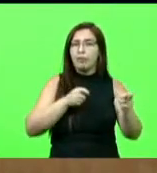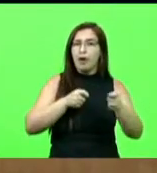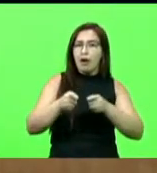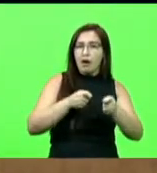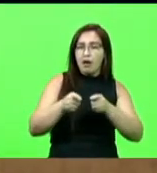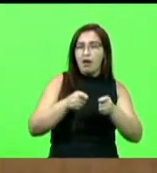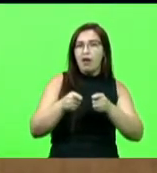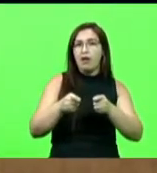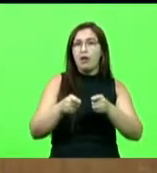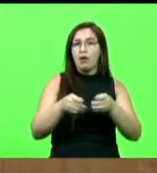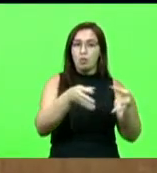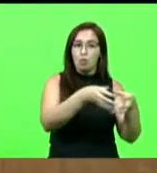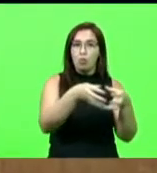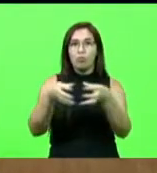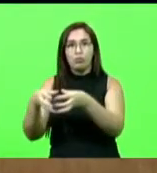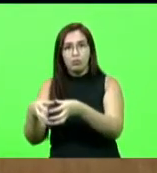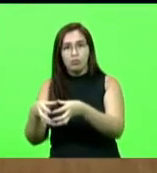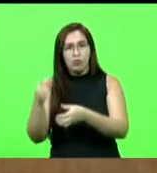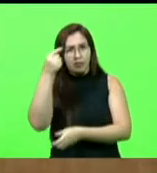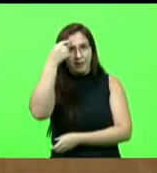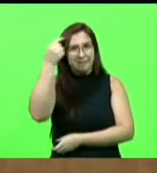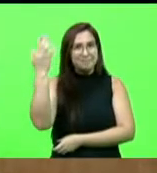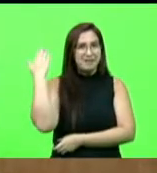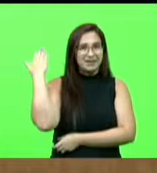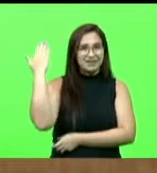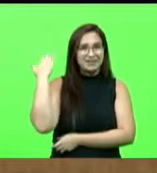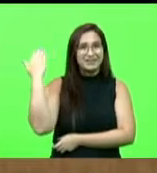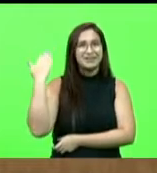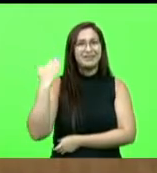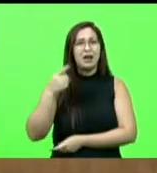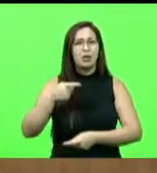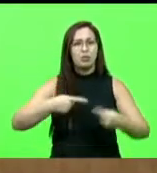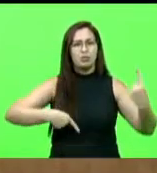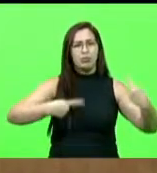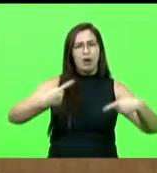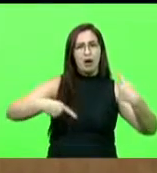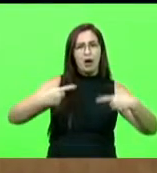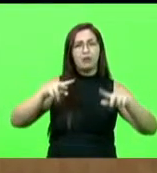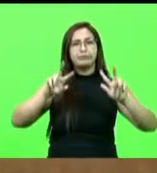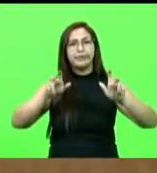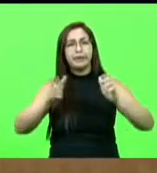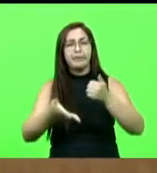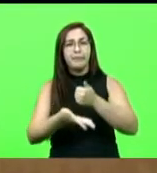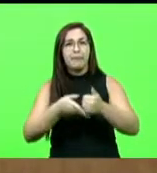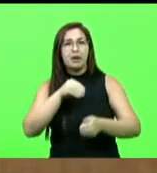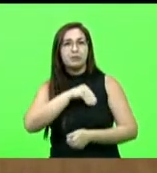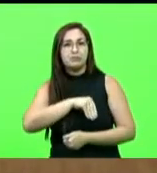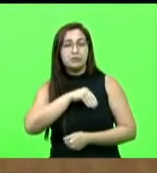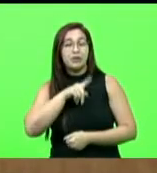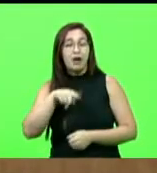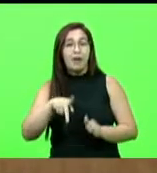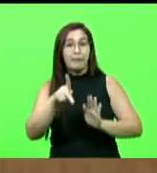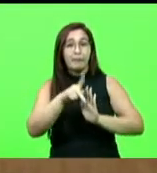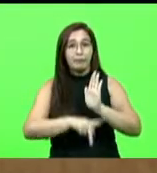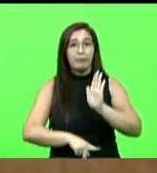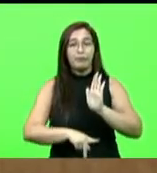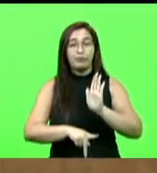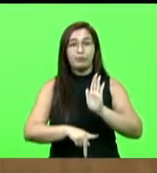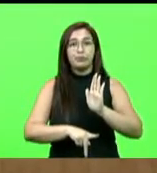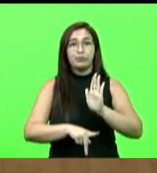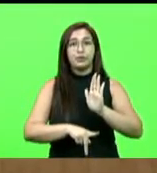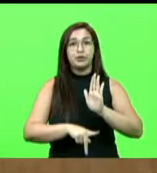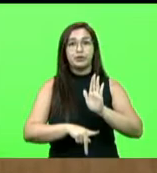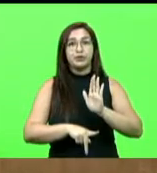vida entre as partes, lembrando lá atrás que quando foi discutida a questão do piso estadual, foi um projeto também com